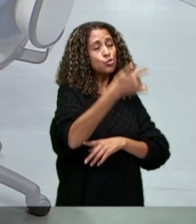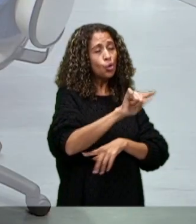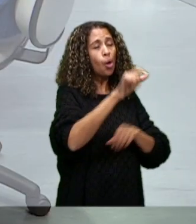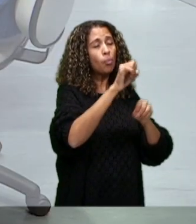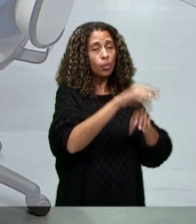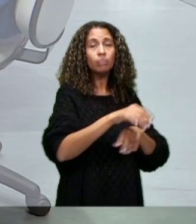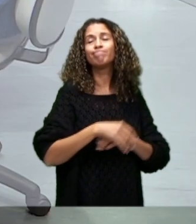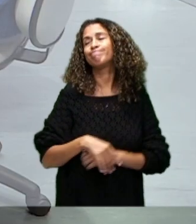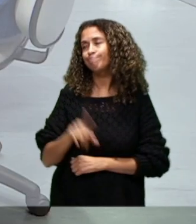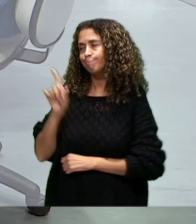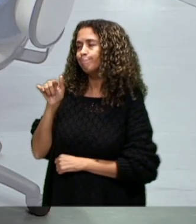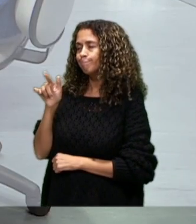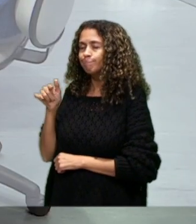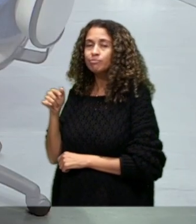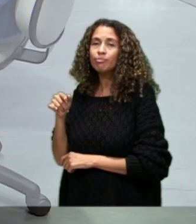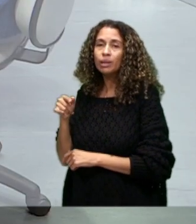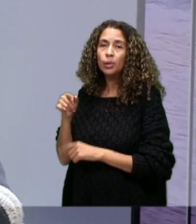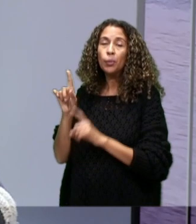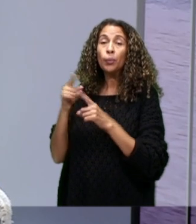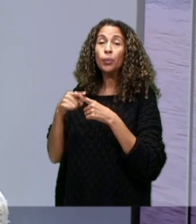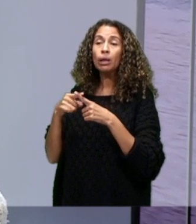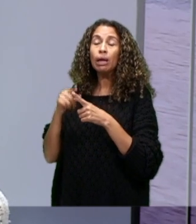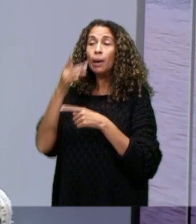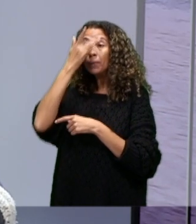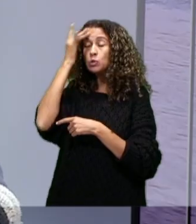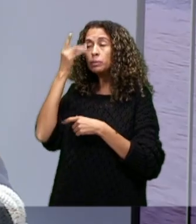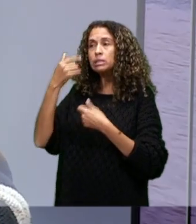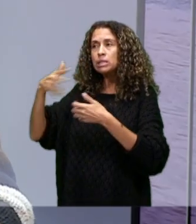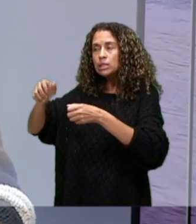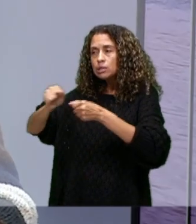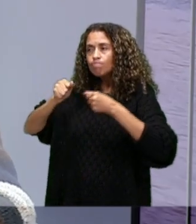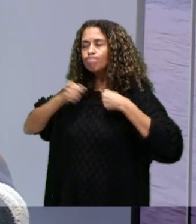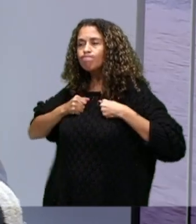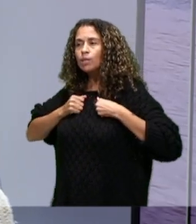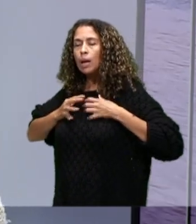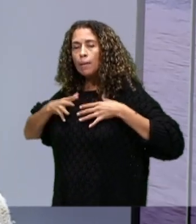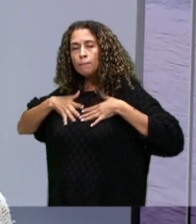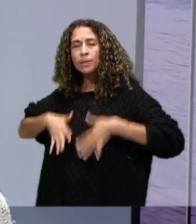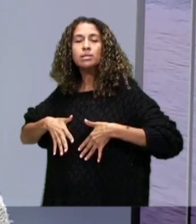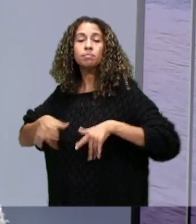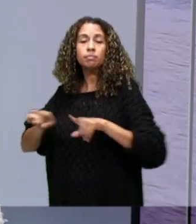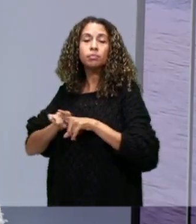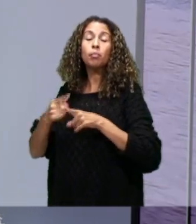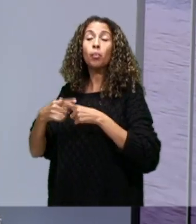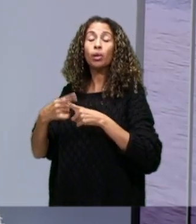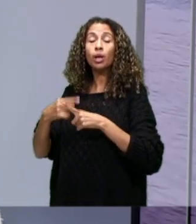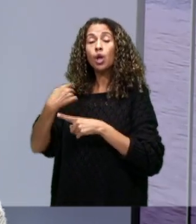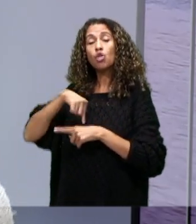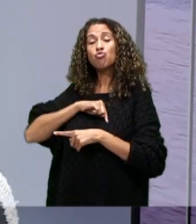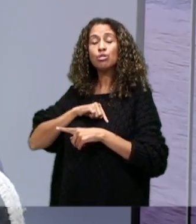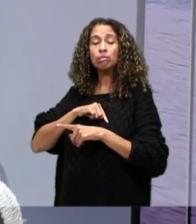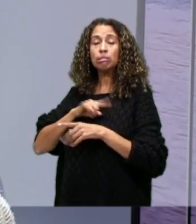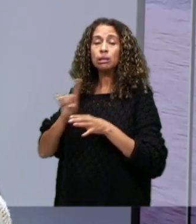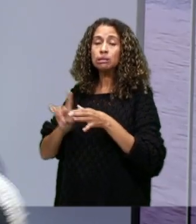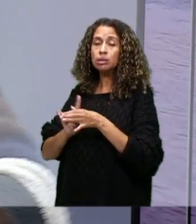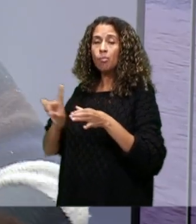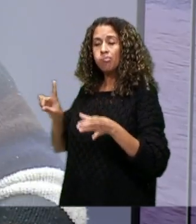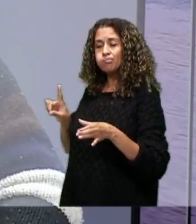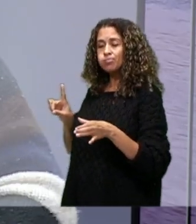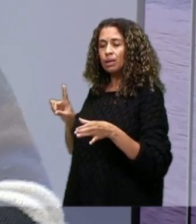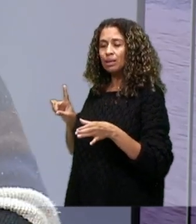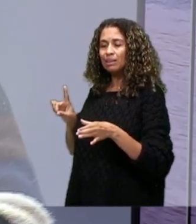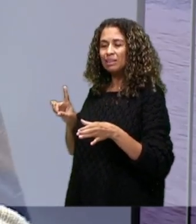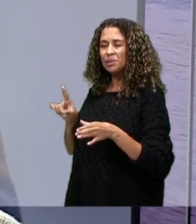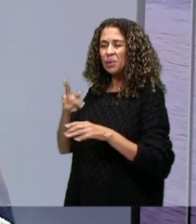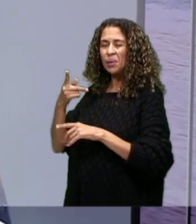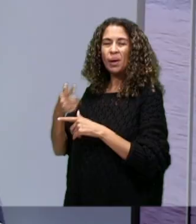É uma questão mais de pertencimento também, eu acho, né? Porque a gente está sempre desconectado da causa, né? Tipo,